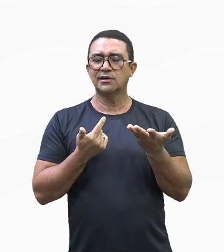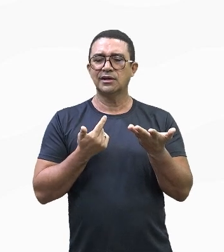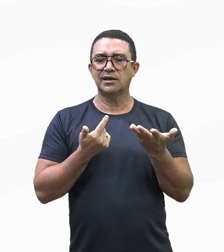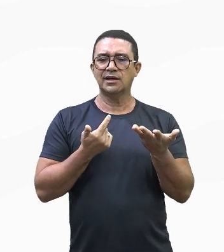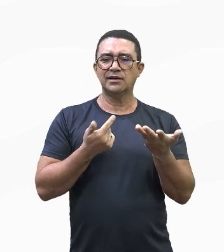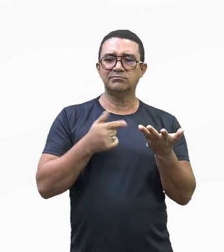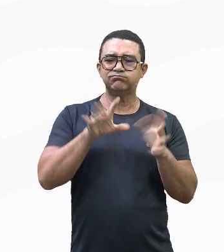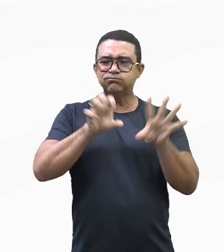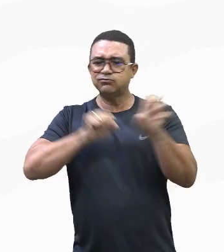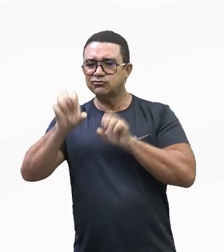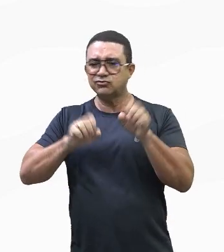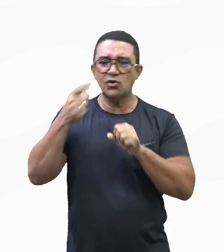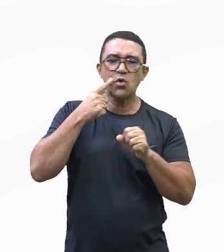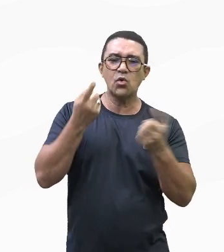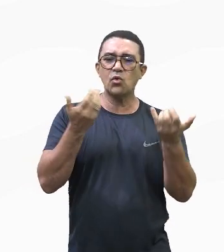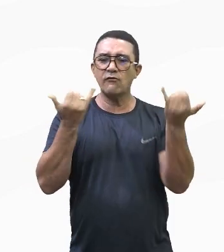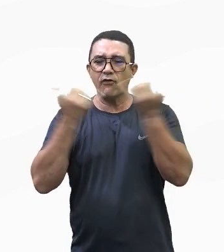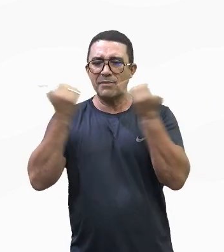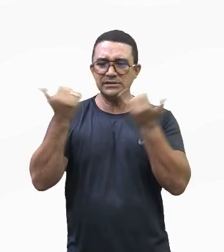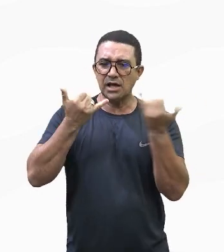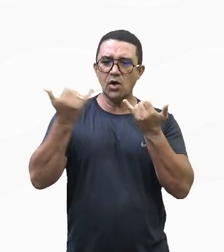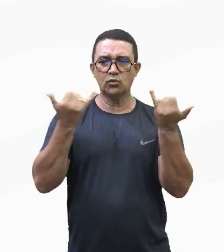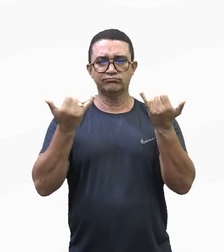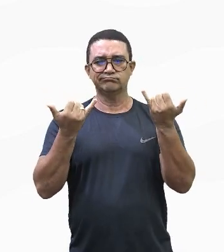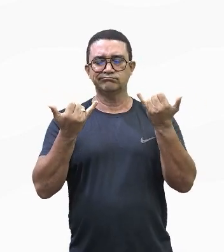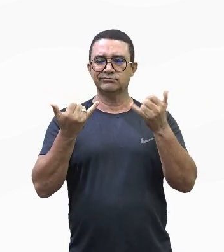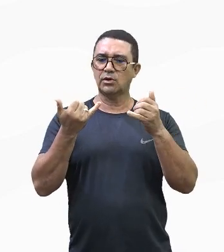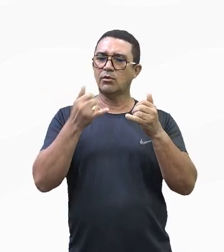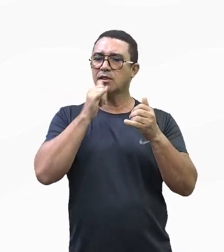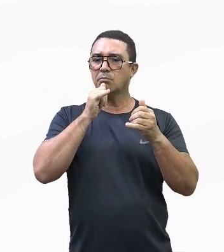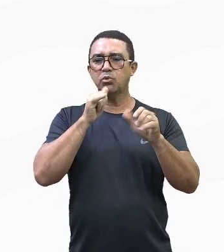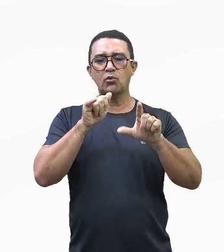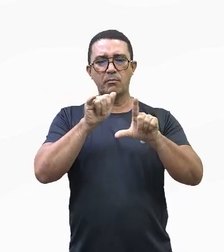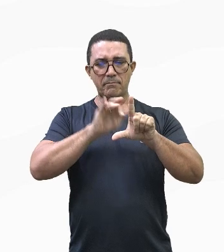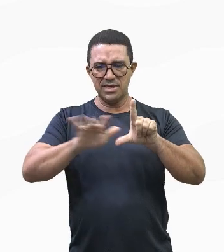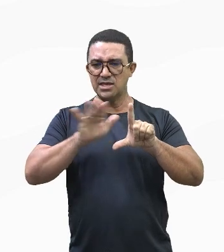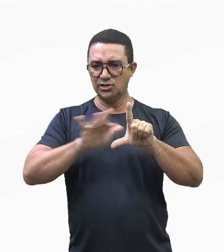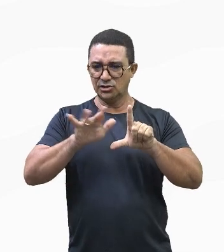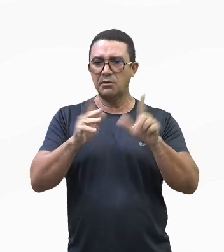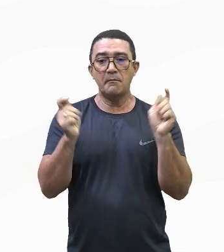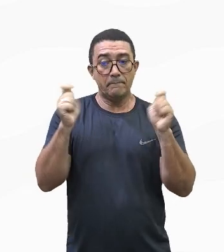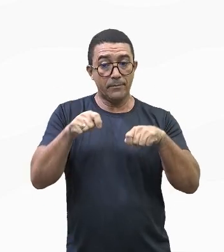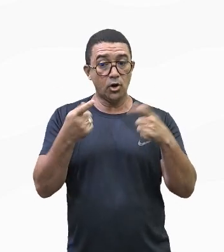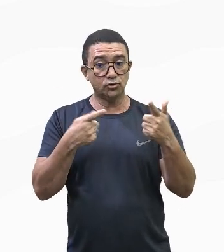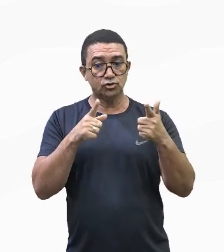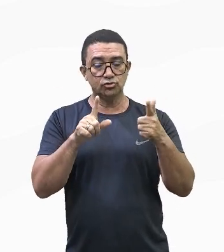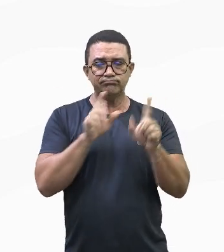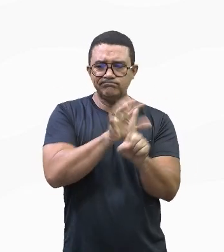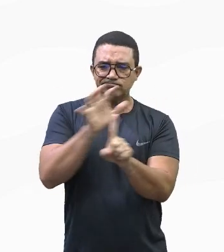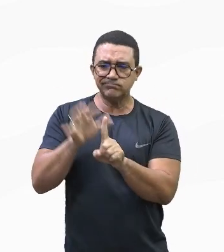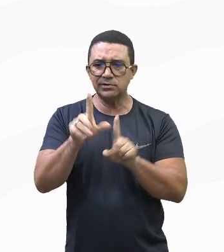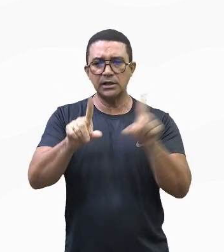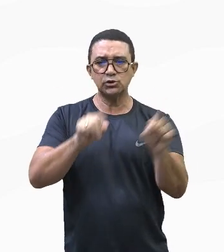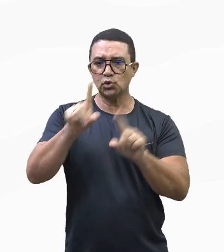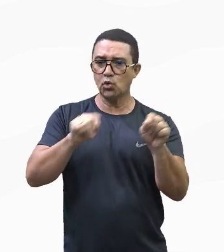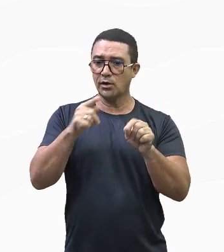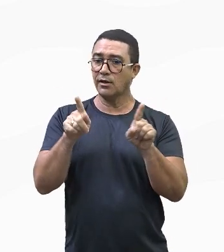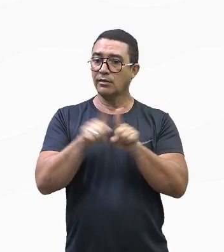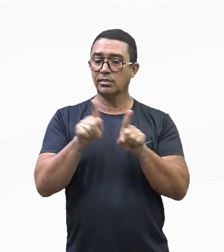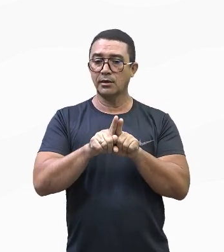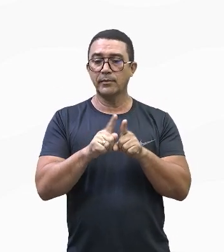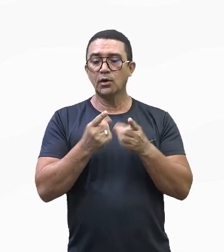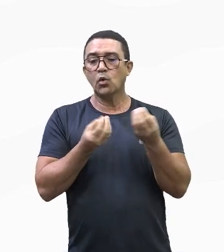diversas propagandas veiculadas pela mídia podem influenciar na escolha e no consumo